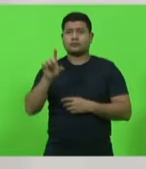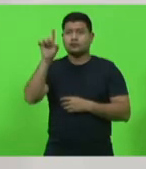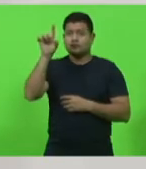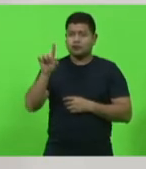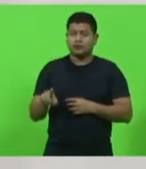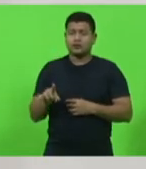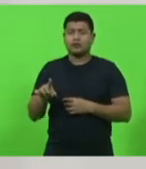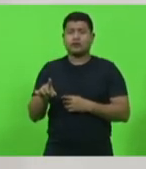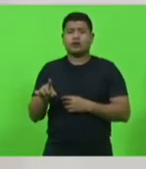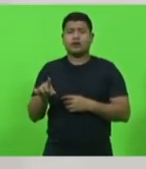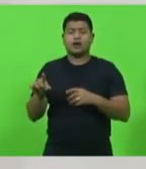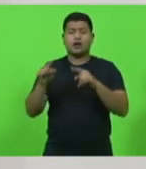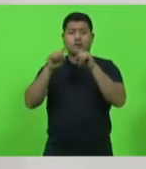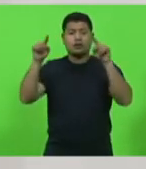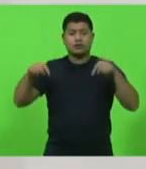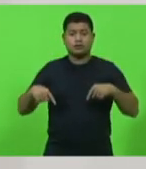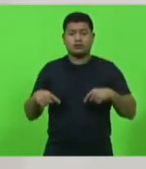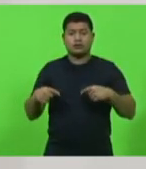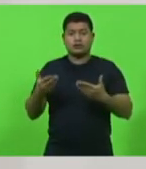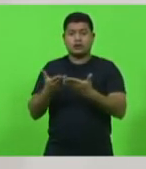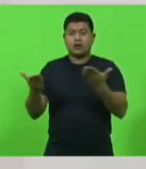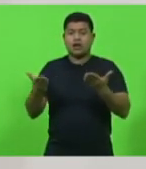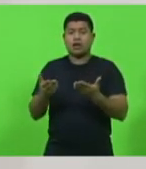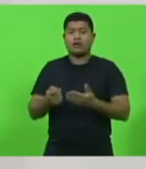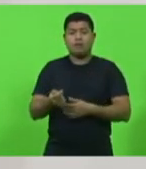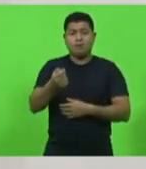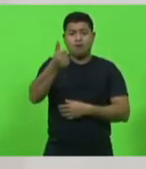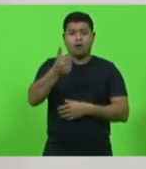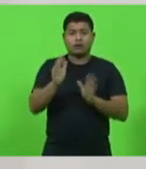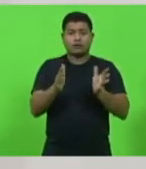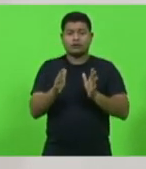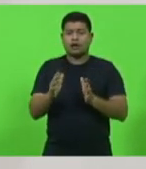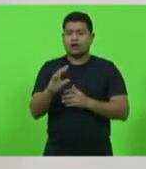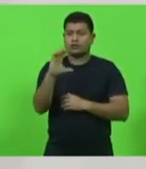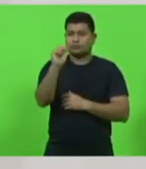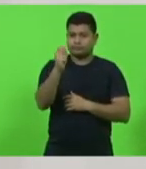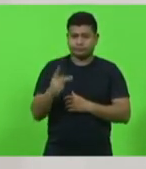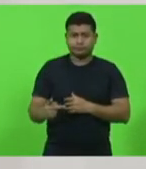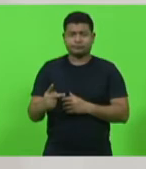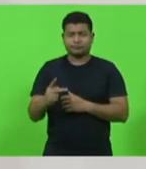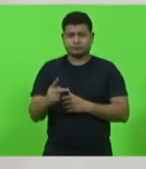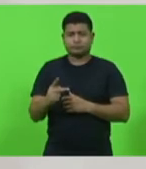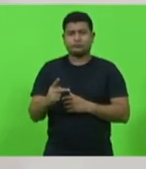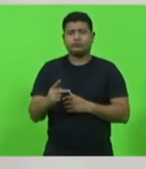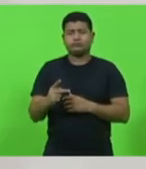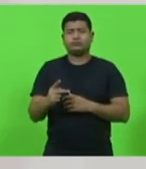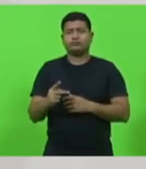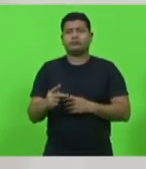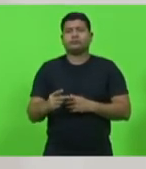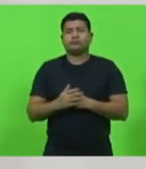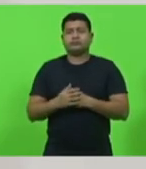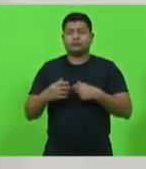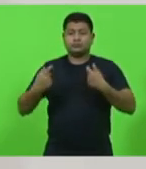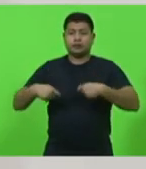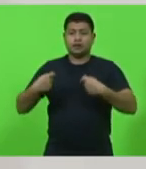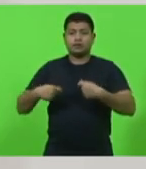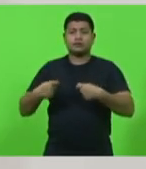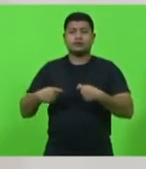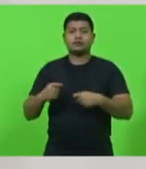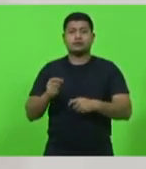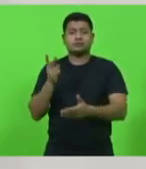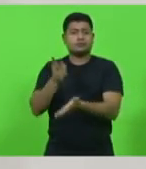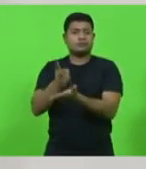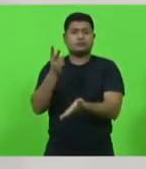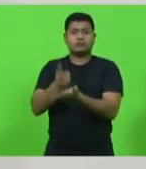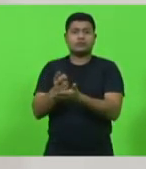dos servidores aí que estão na iminência de uma aposentadoria e que devem ser preservados, reforma